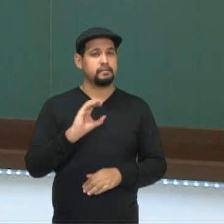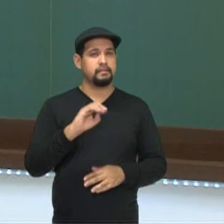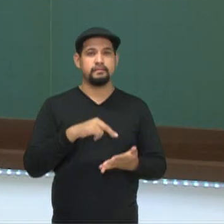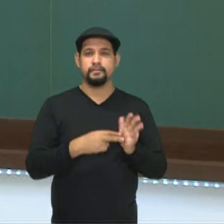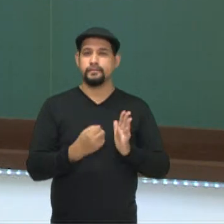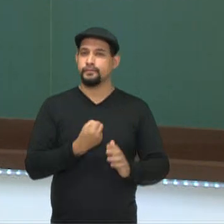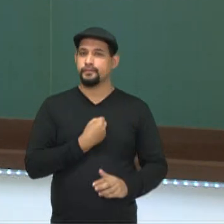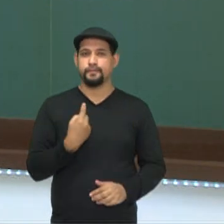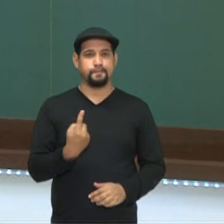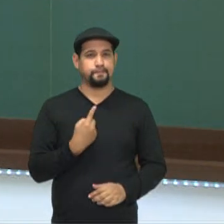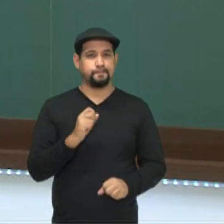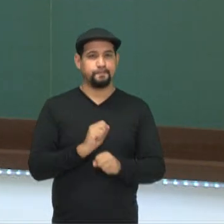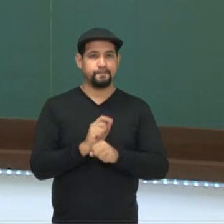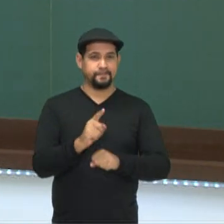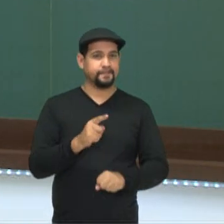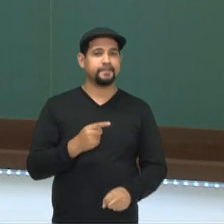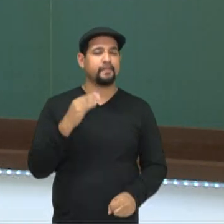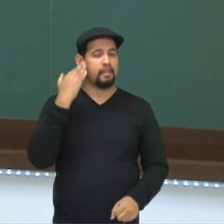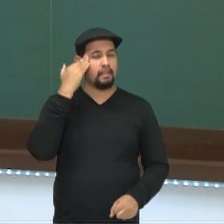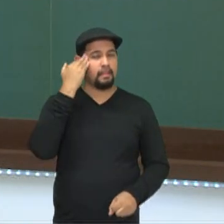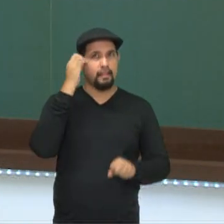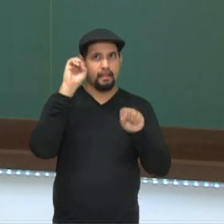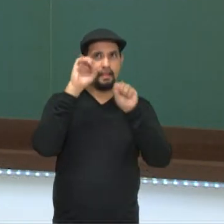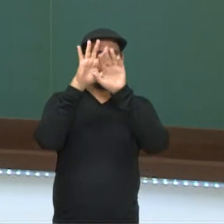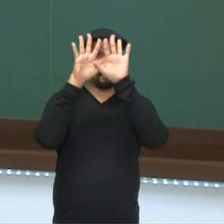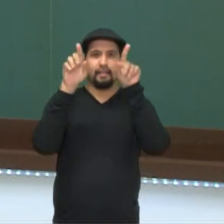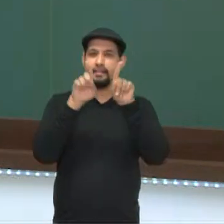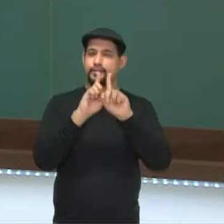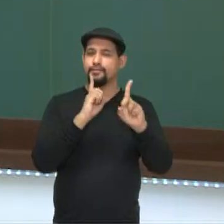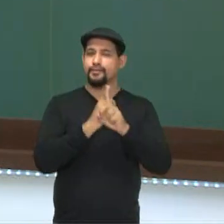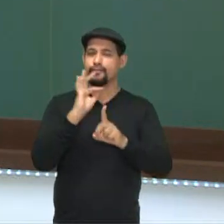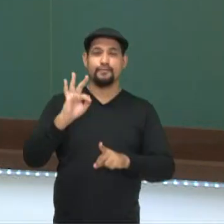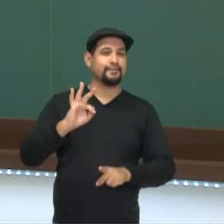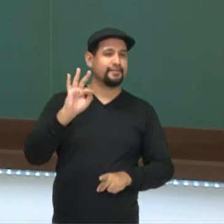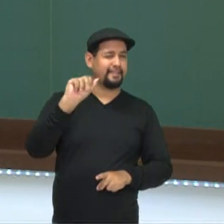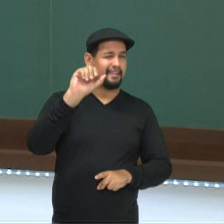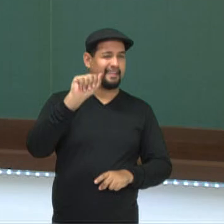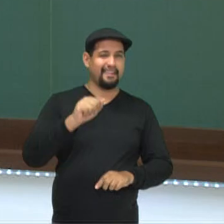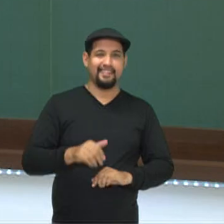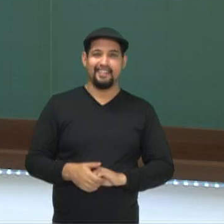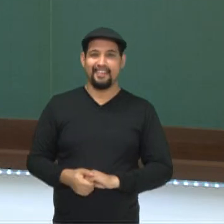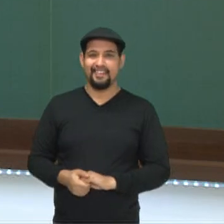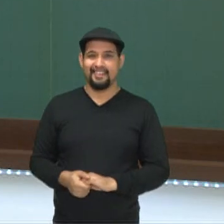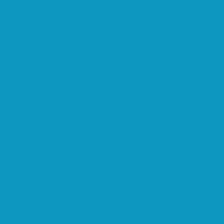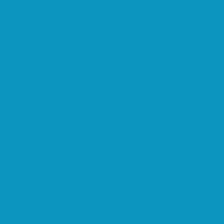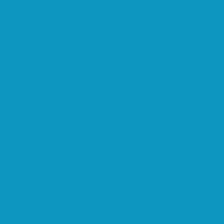é o número sozinho. Espero que vocês tenham entendido e a gente se vê na próxima aula. Até mais!